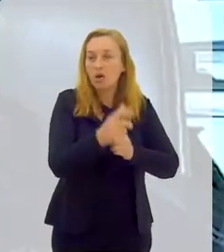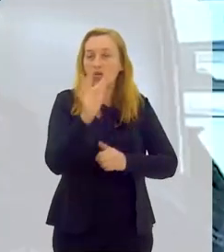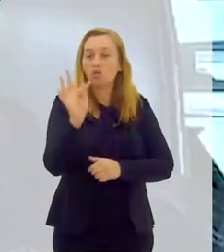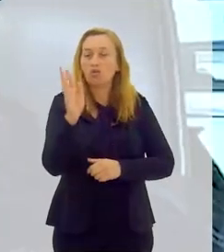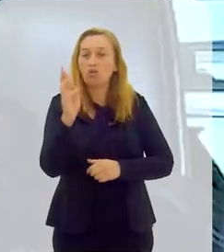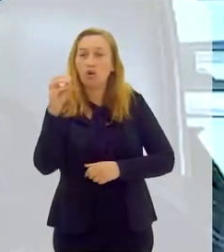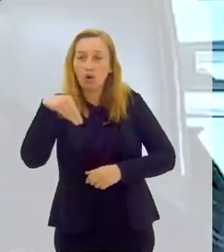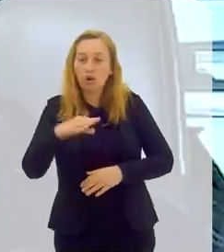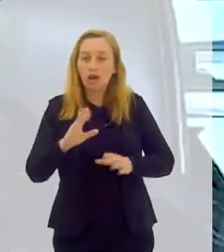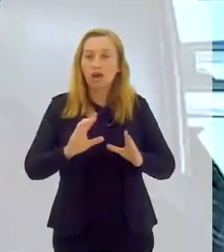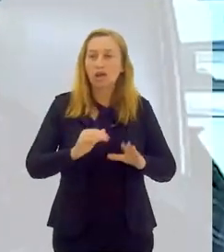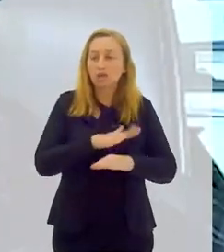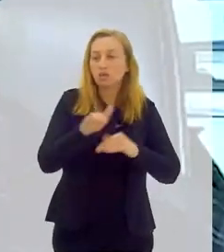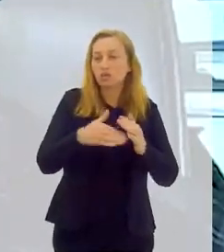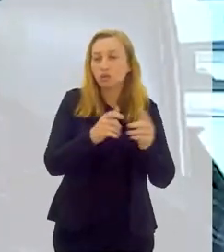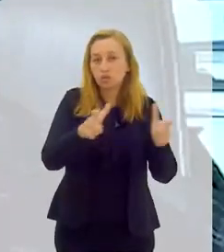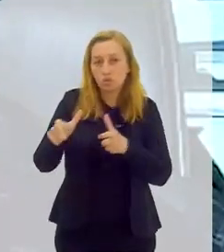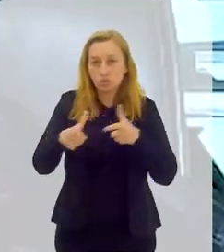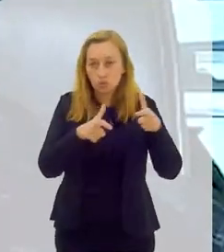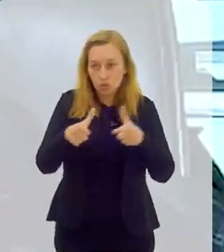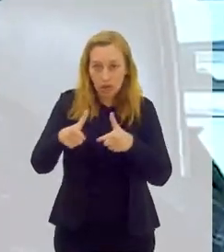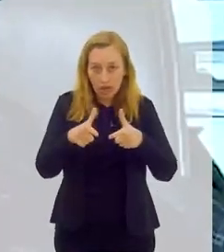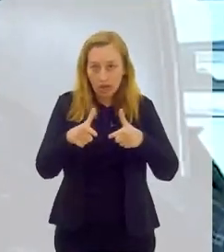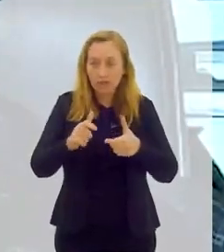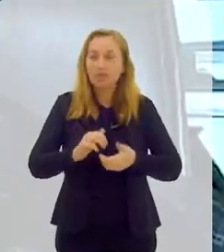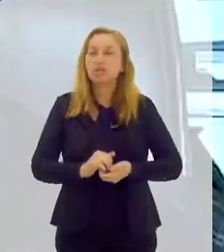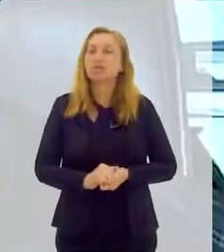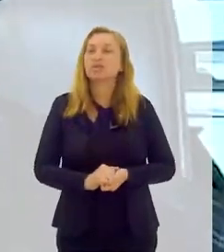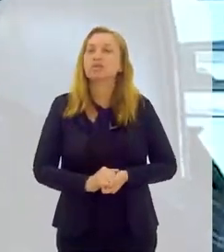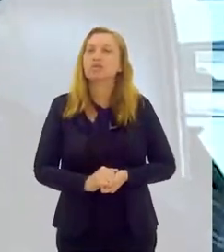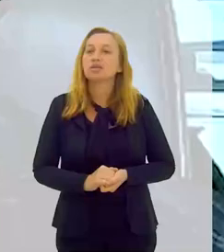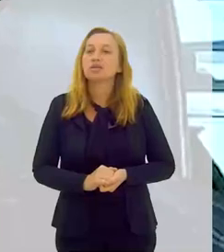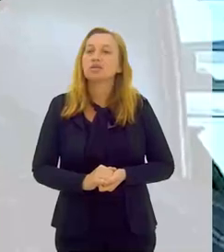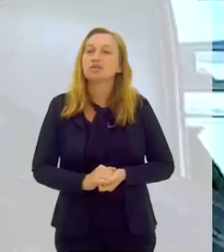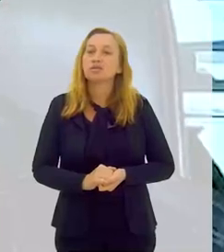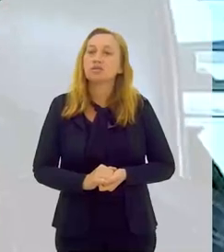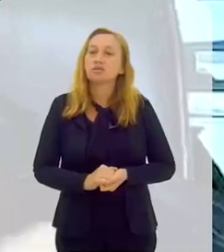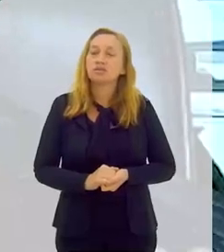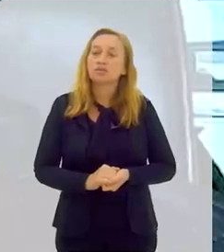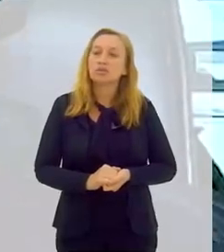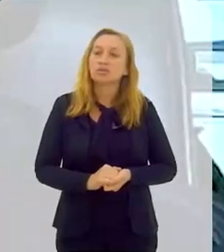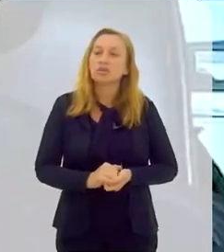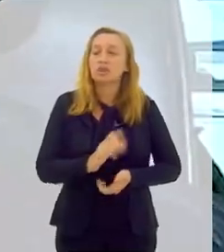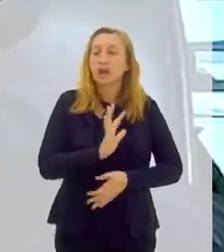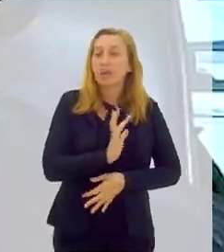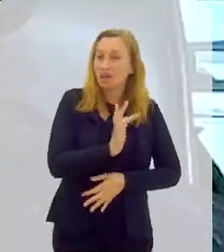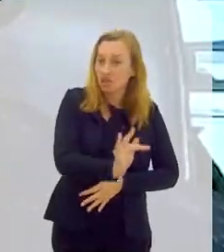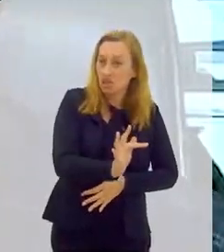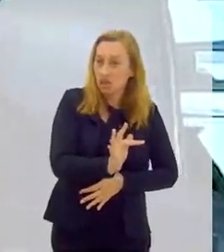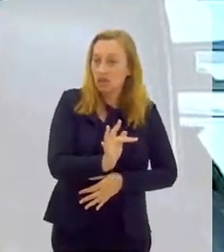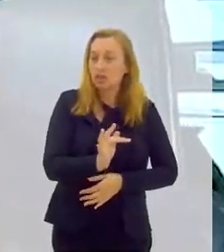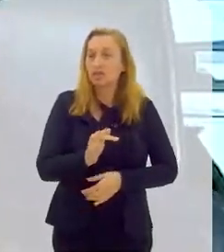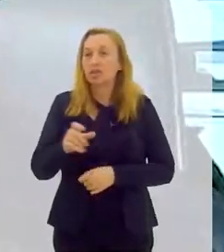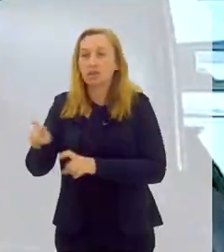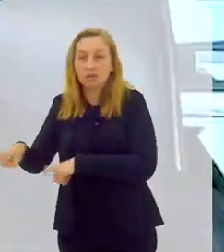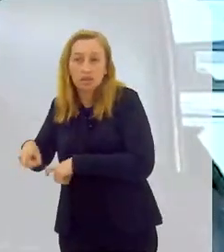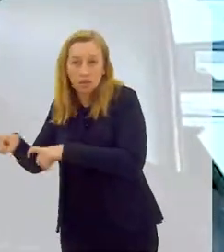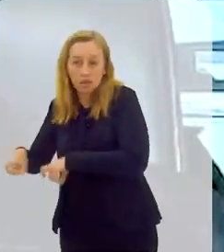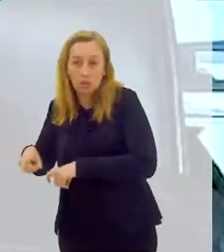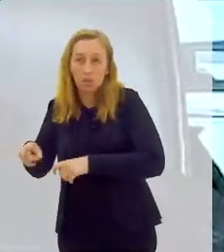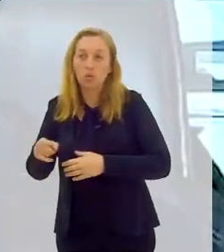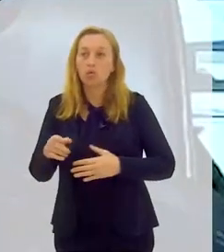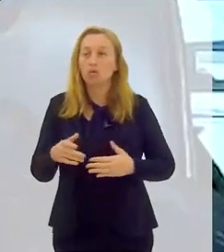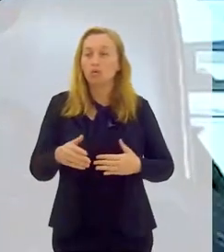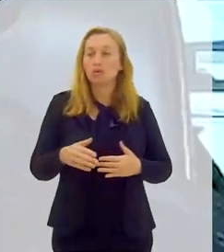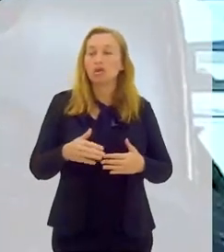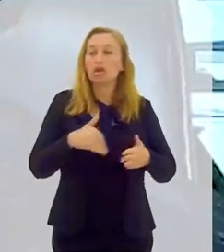todas as regiões do Estado, ou seja, não é só limitar o fórum à capital ou limitar o fórum à Baixada, ou limitar o fórum